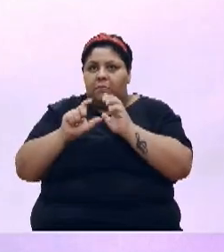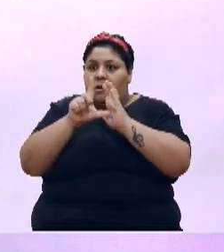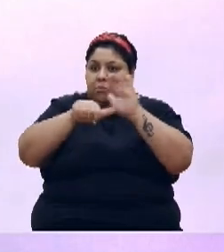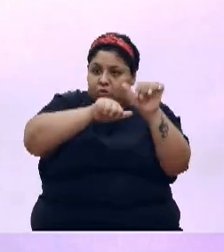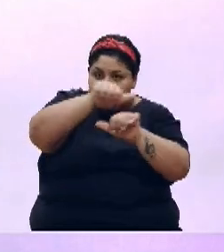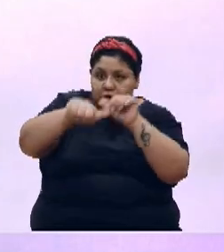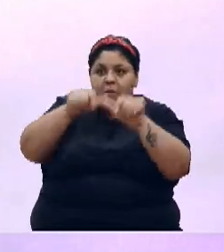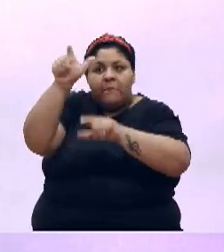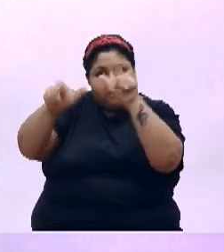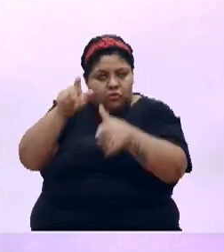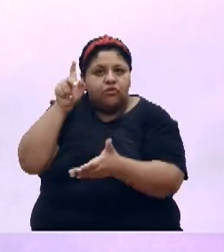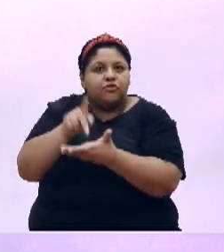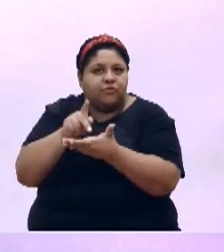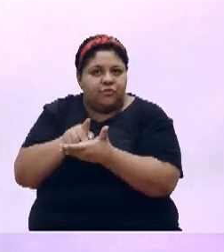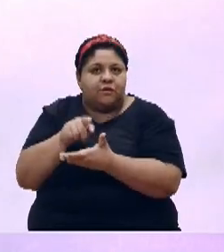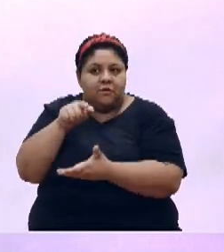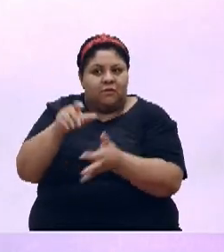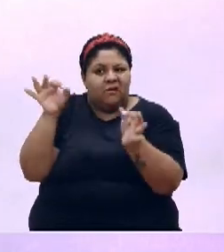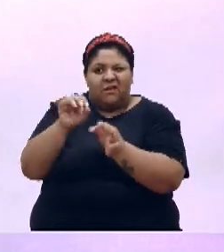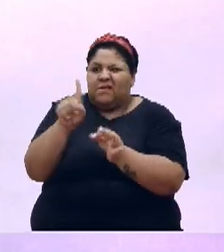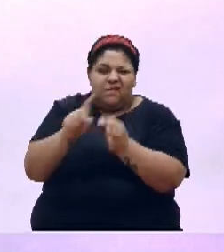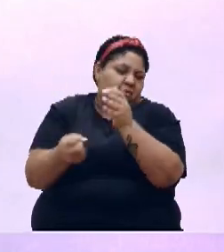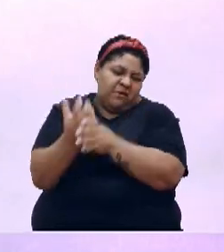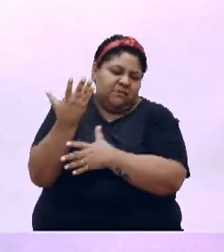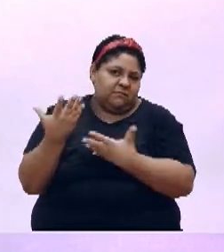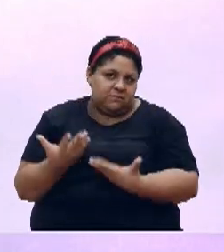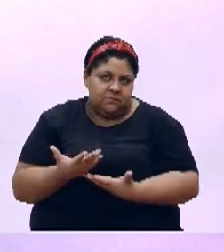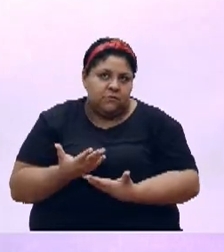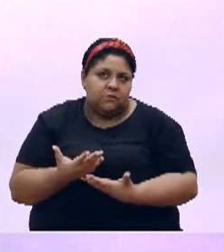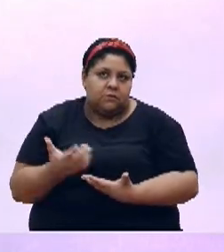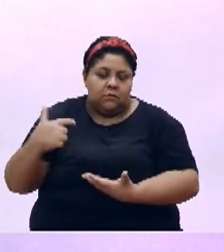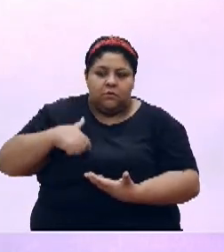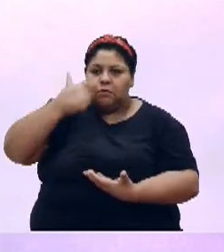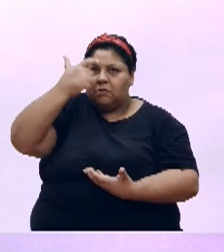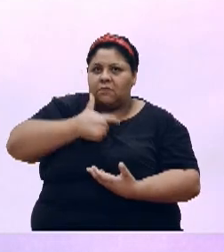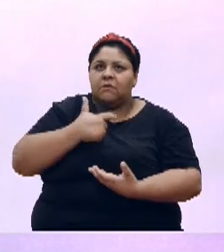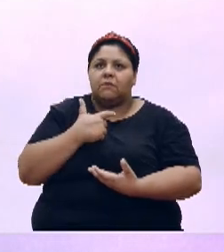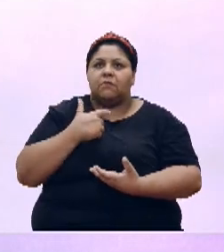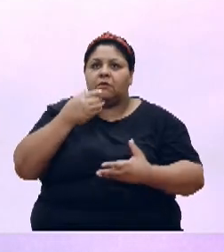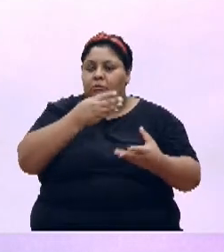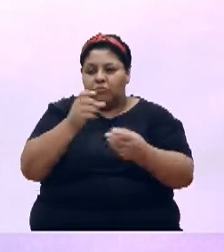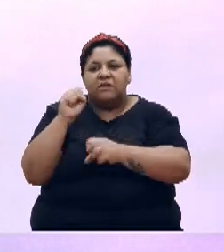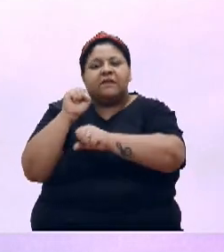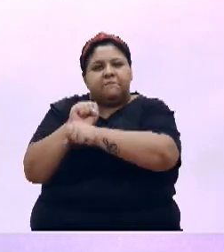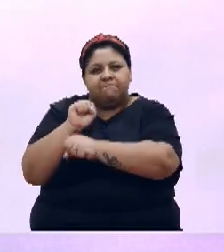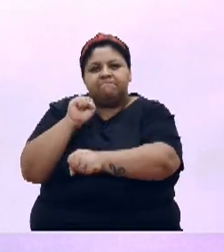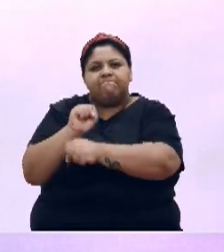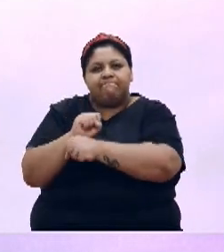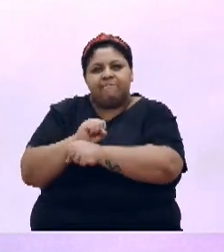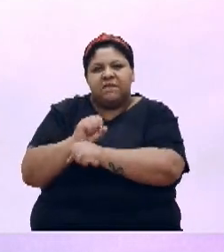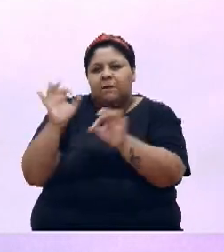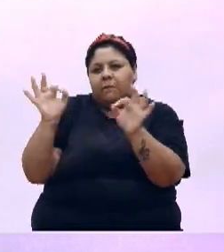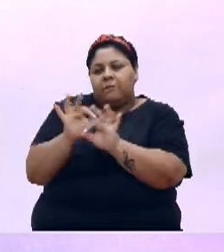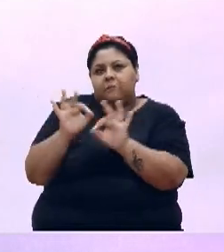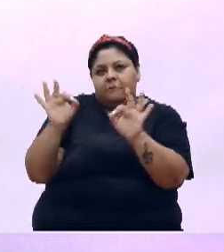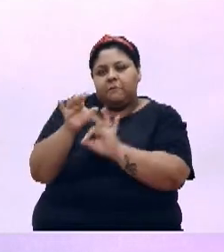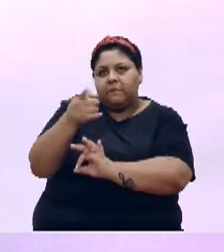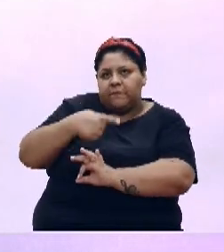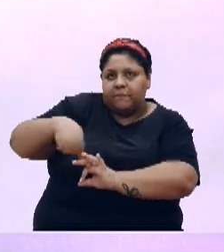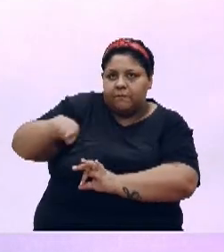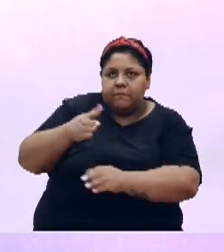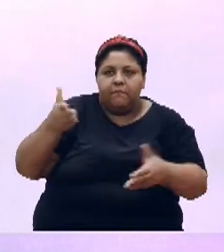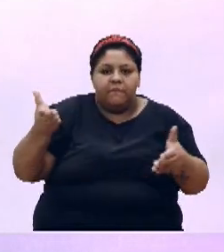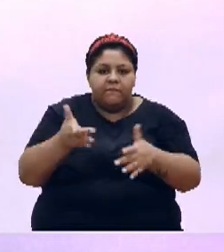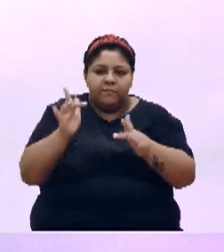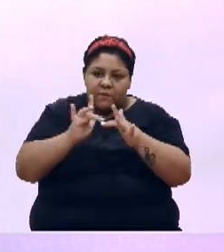porque essa perfeição ela não existe, né? E eu acho que muito é esperado essa perfeição da gente, e agora nas